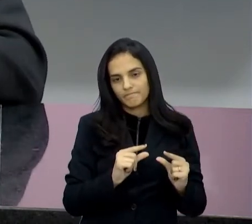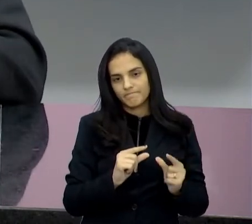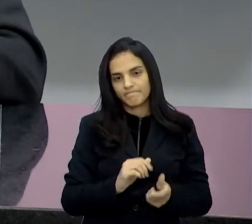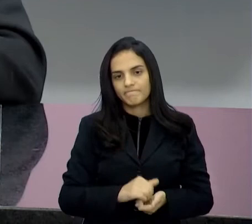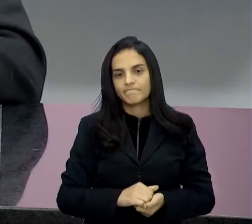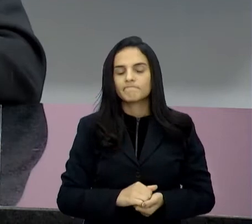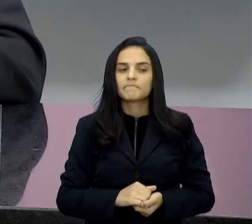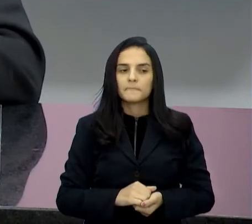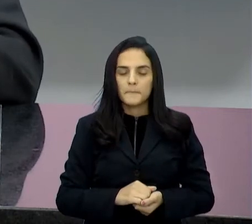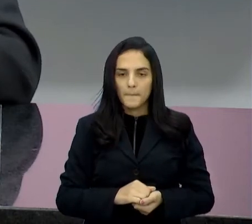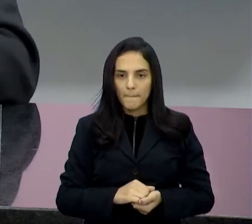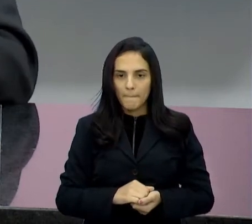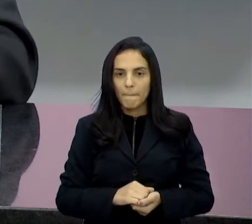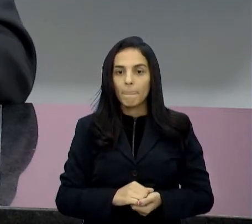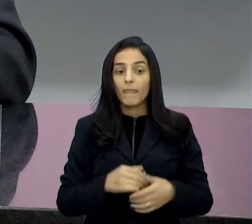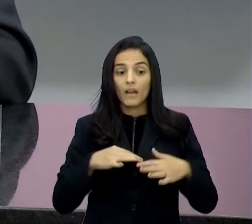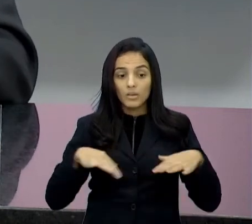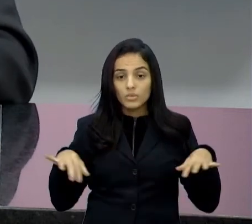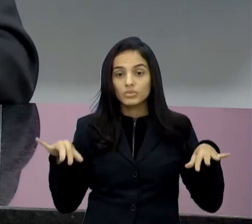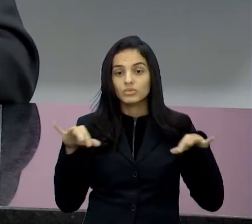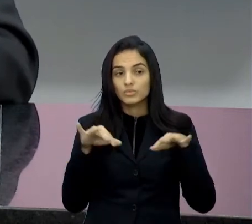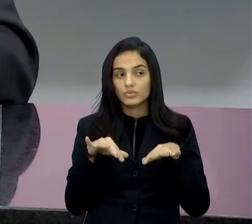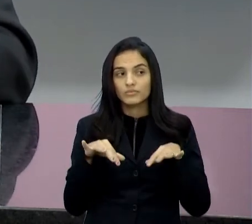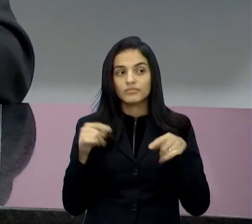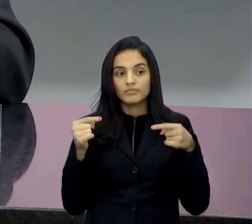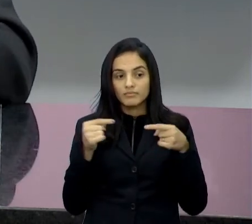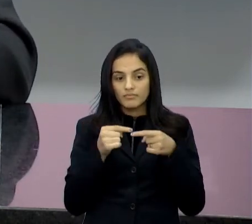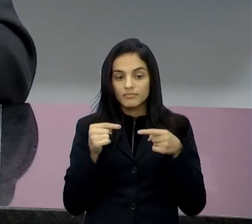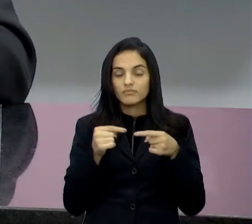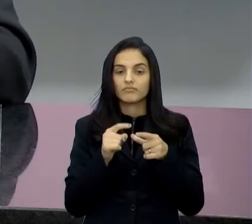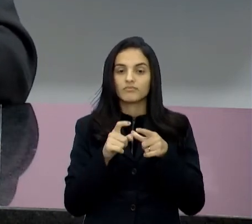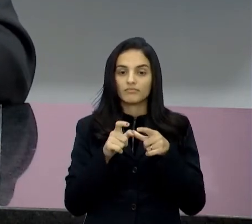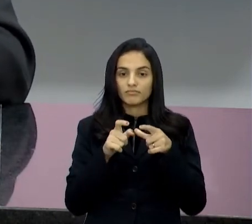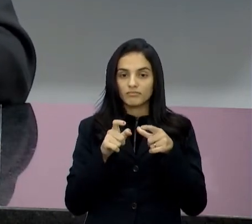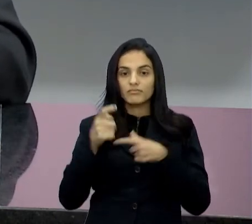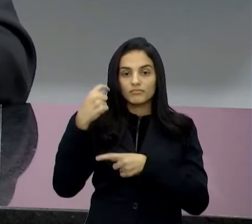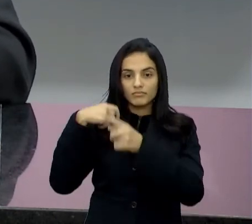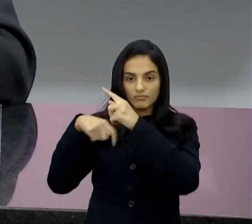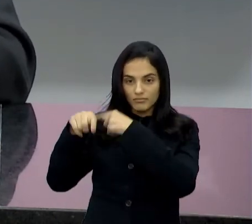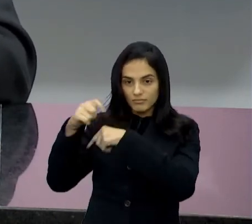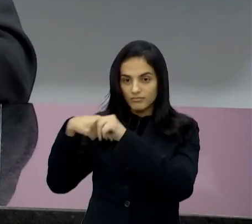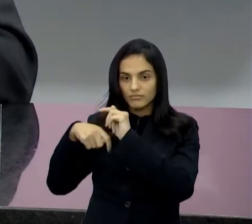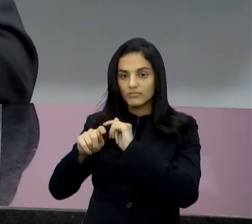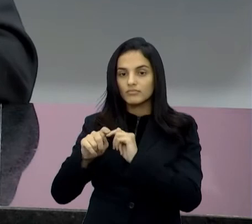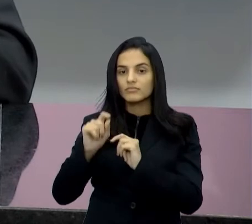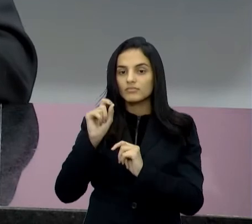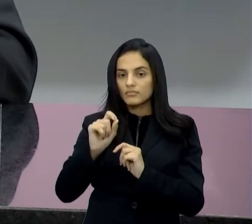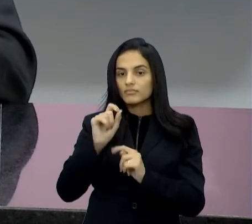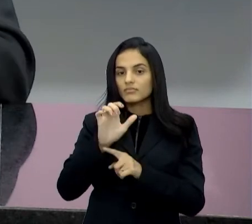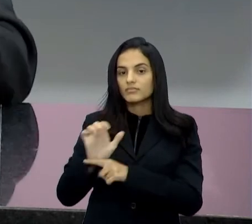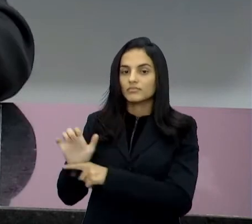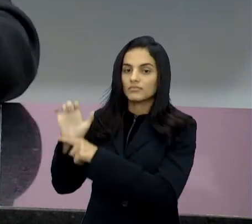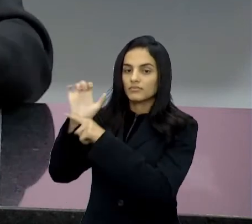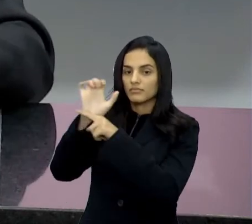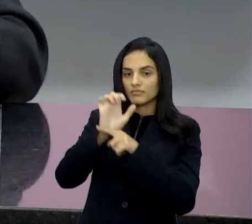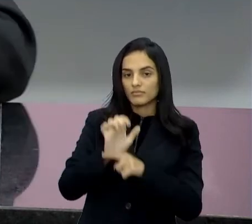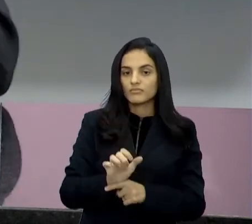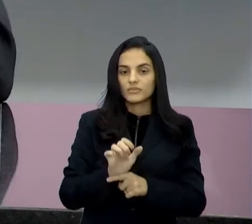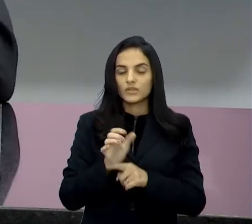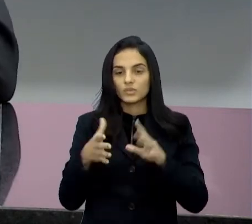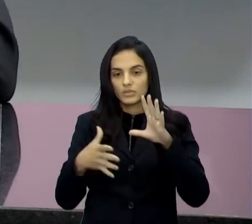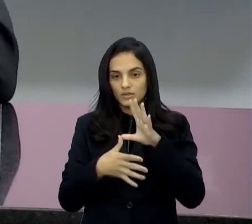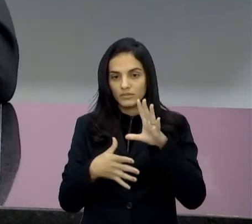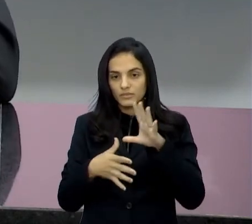em crise, tá? Então tudo isso faz parte da dimensão econômica de um estado, tá? De um